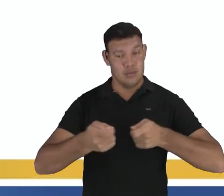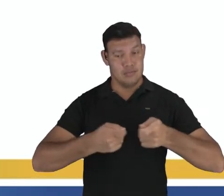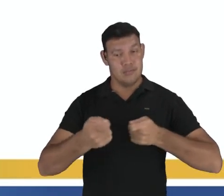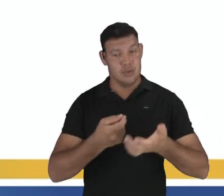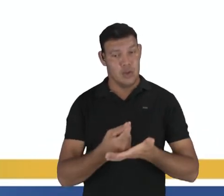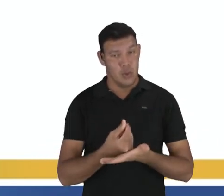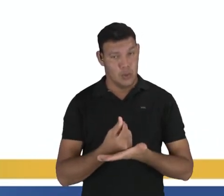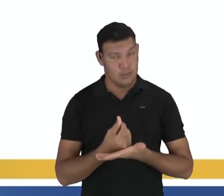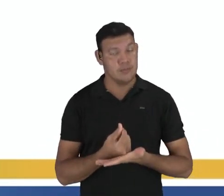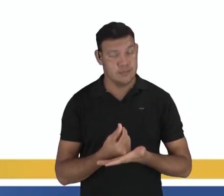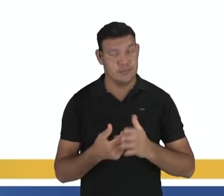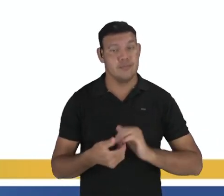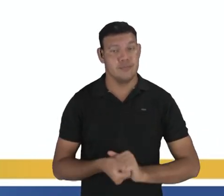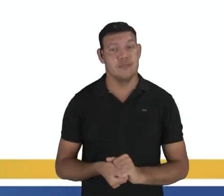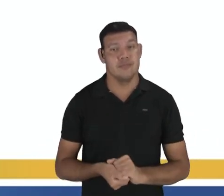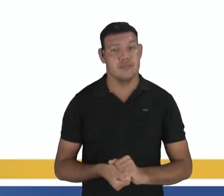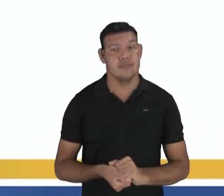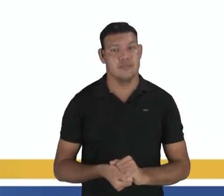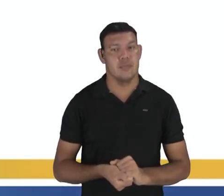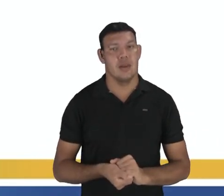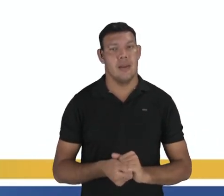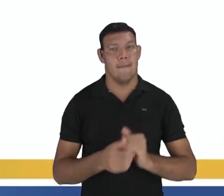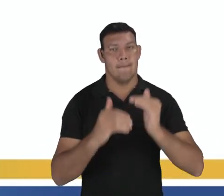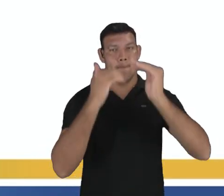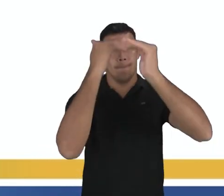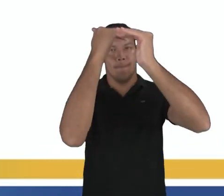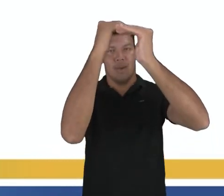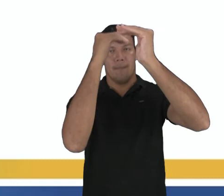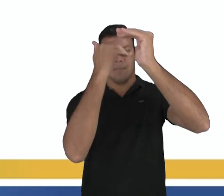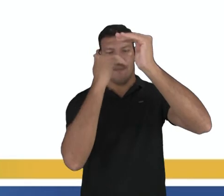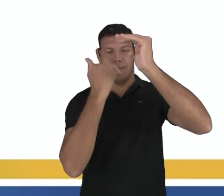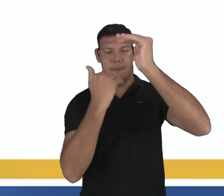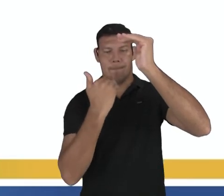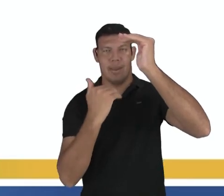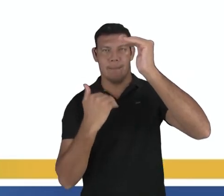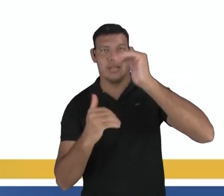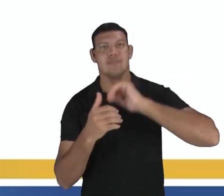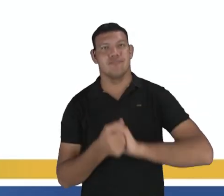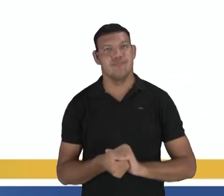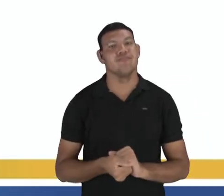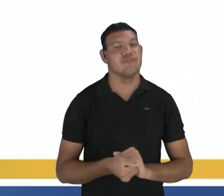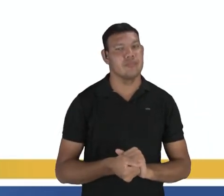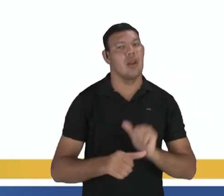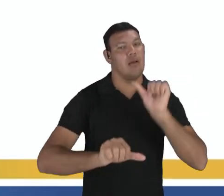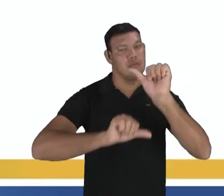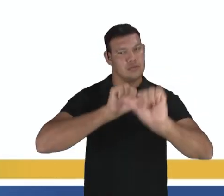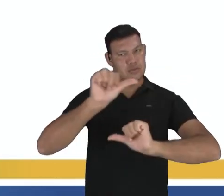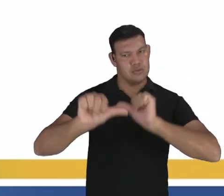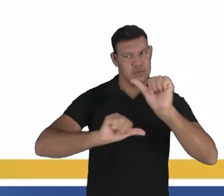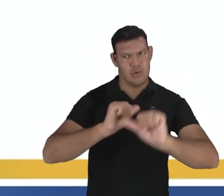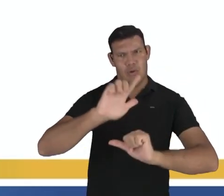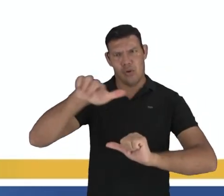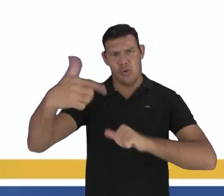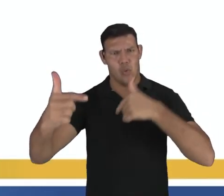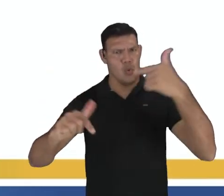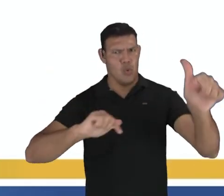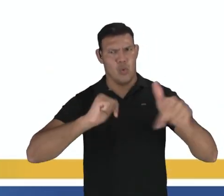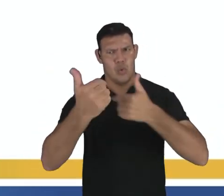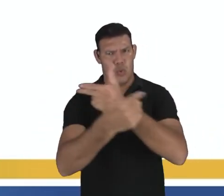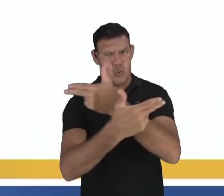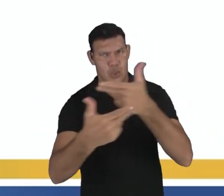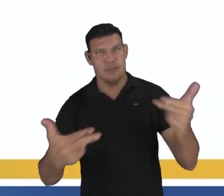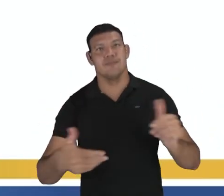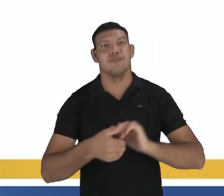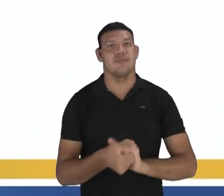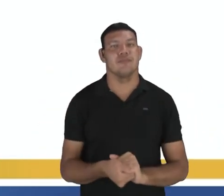do capital comercial, gerando uma cadeia de repasse de produção da borracha em troca de outros produtos, né. E aí nesse sistema a